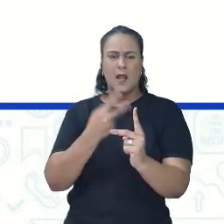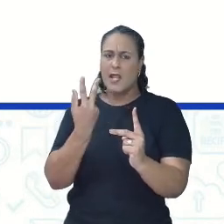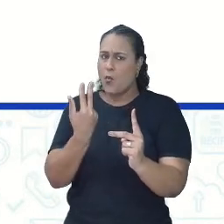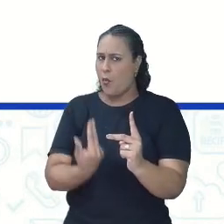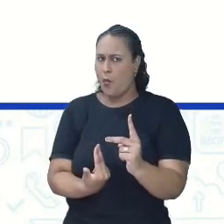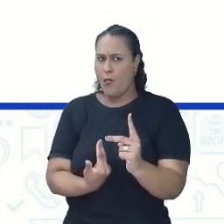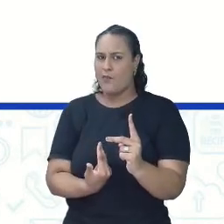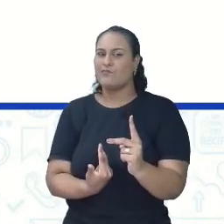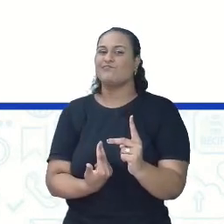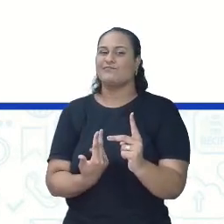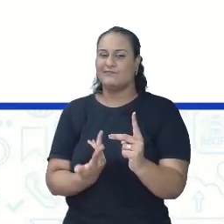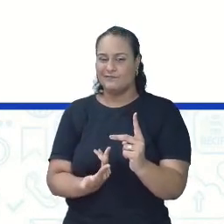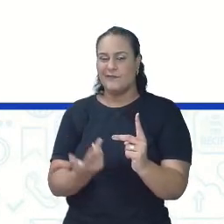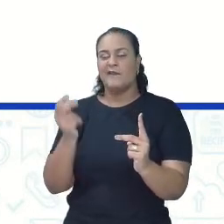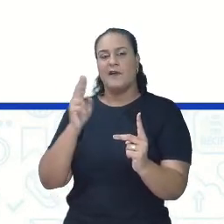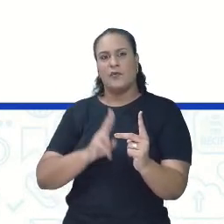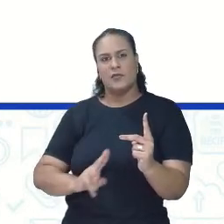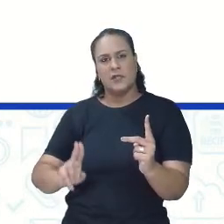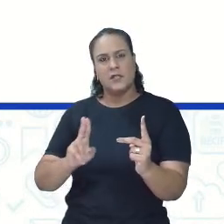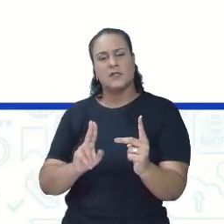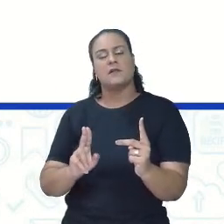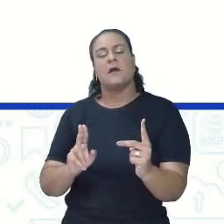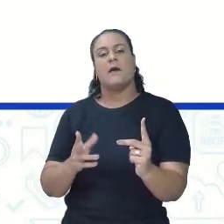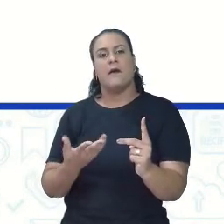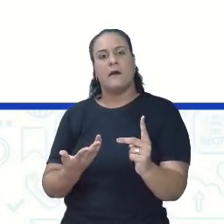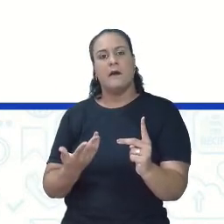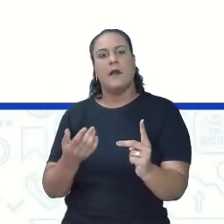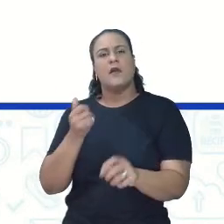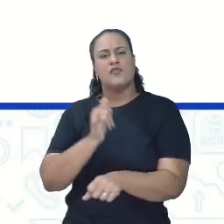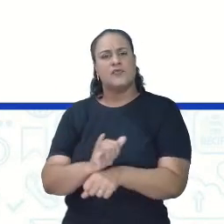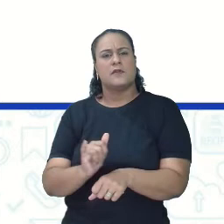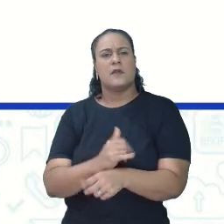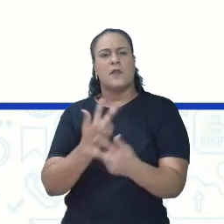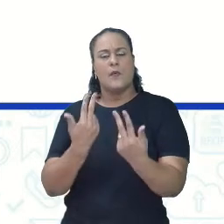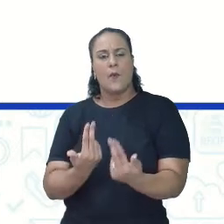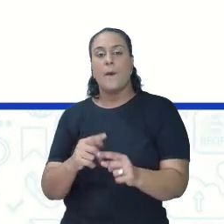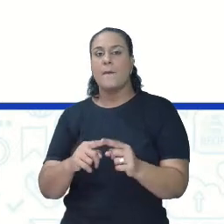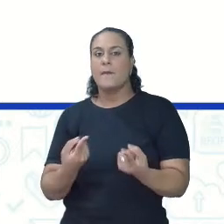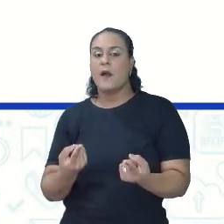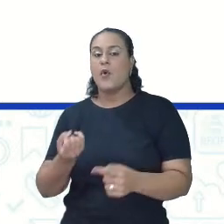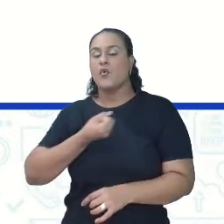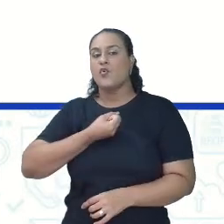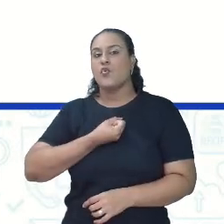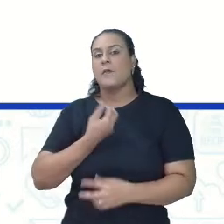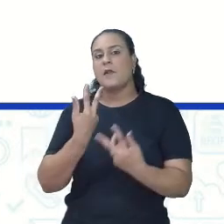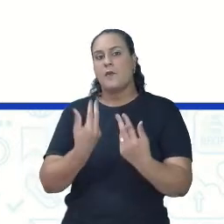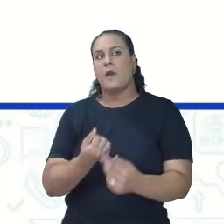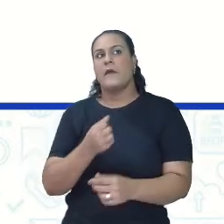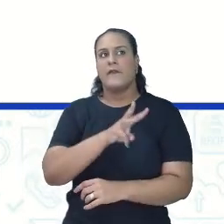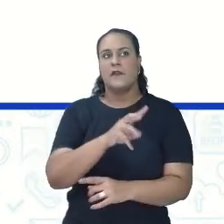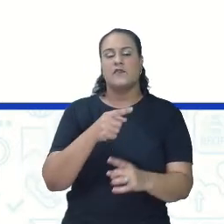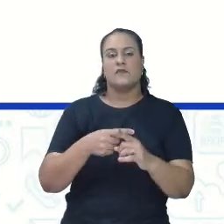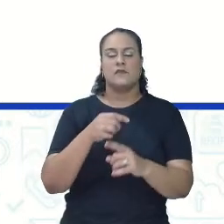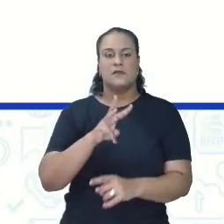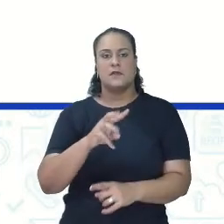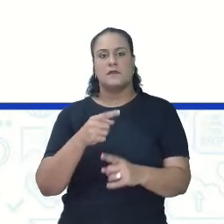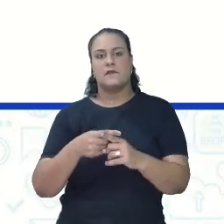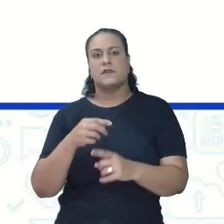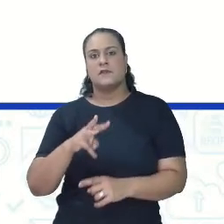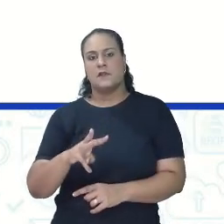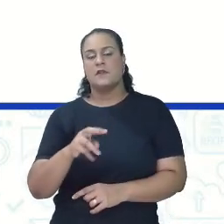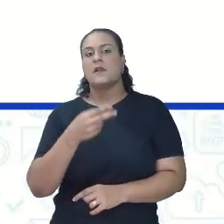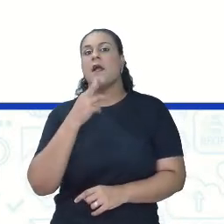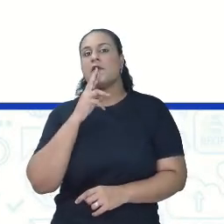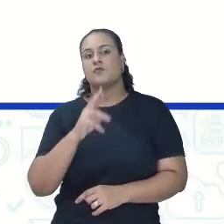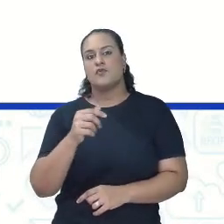vai utilizar o mesmo raciocínio, só que agora os números vão ser iguais, né? Então, 3 vezes 3 vezes 3 vai dar